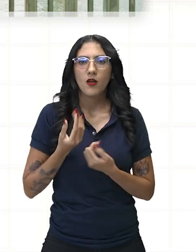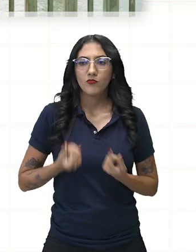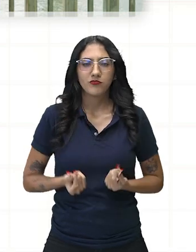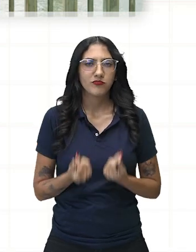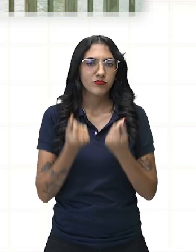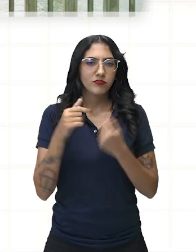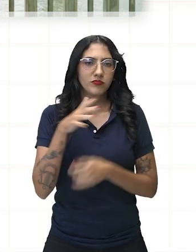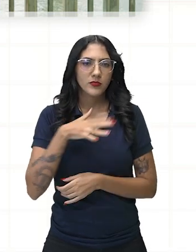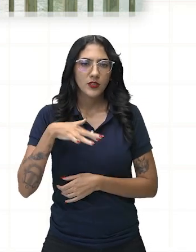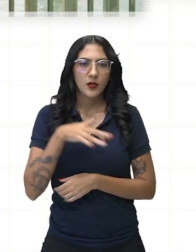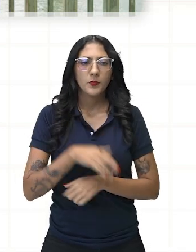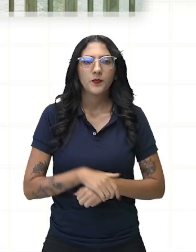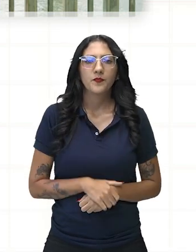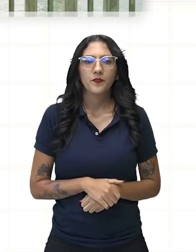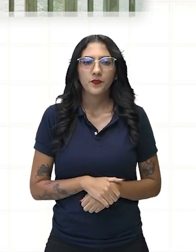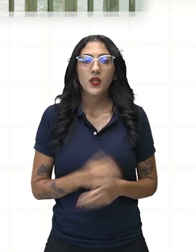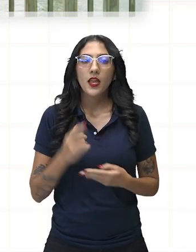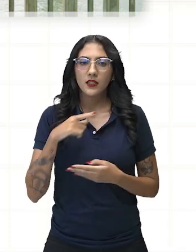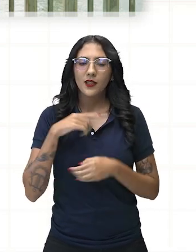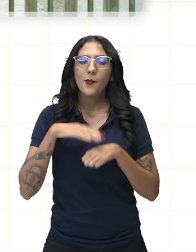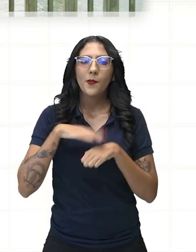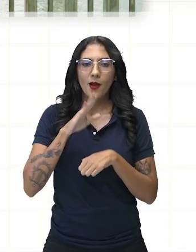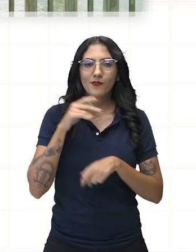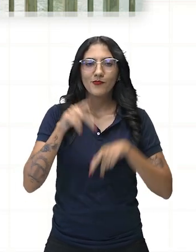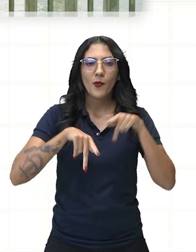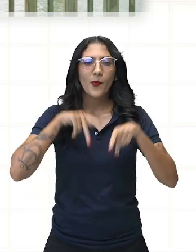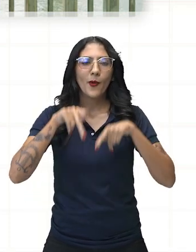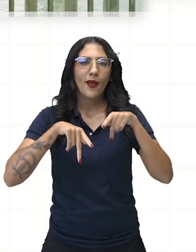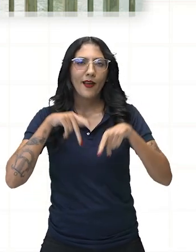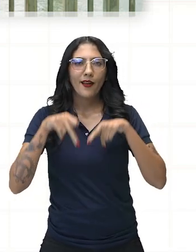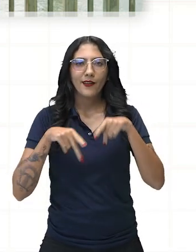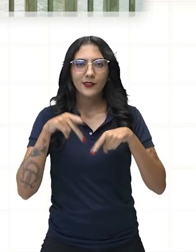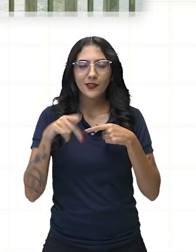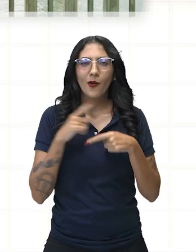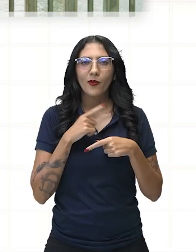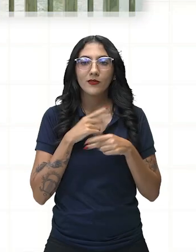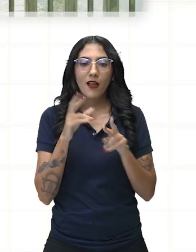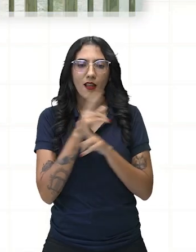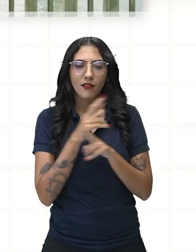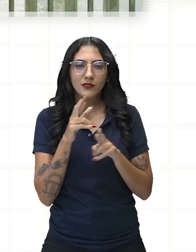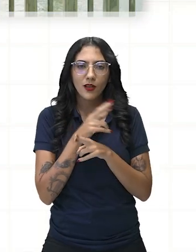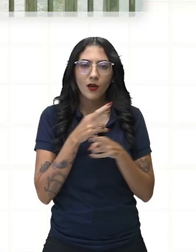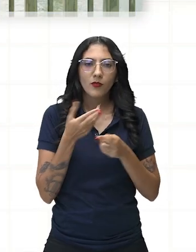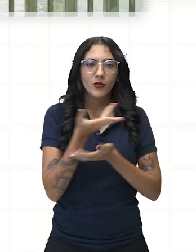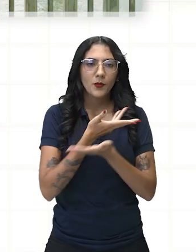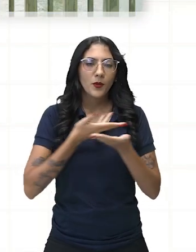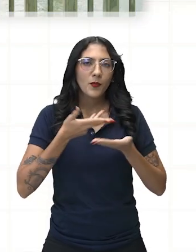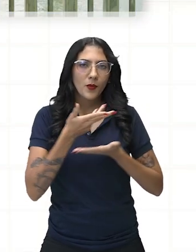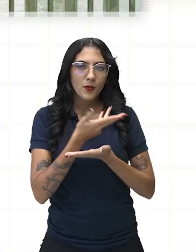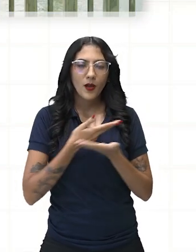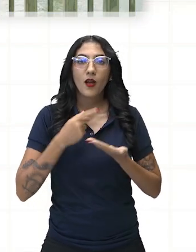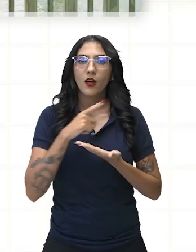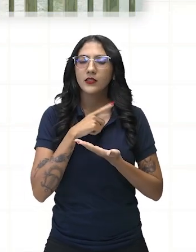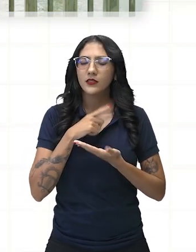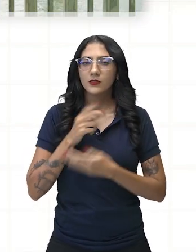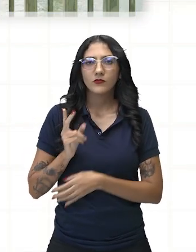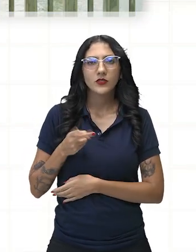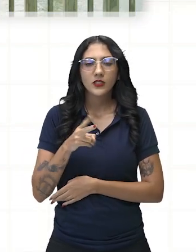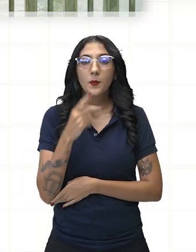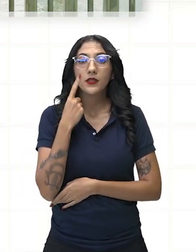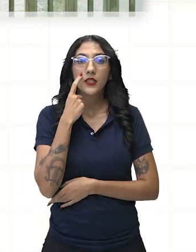continente. Abriga ali a maior parte da população economicamente ativa, que é aquela população que está